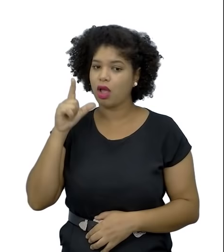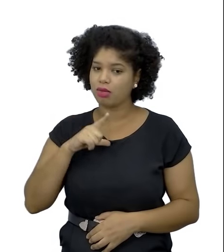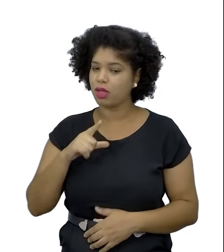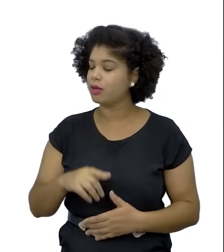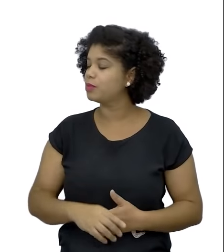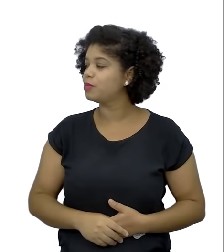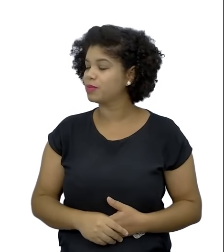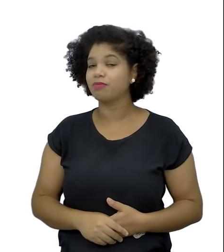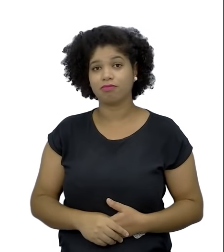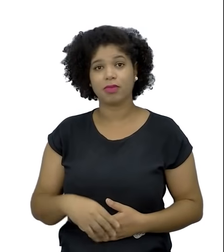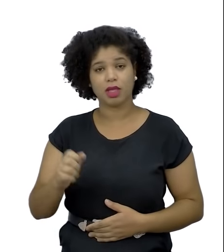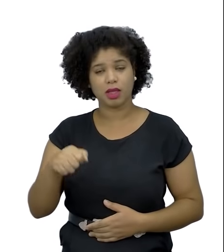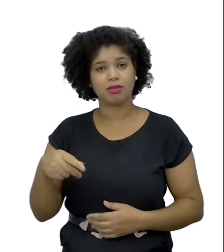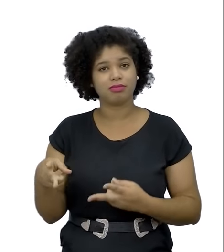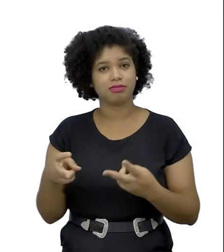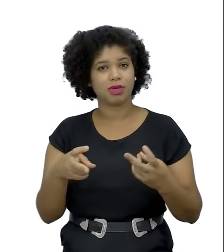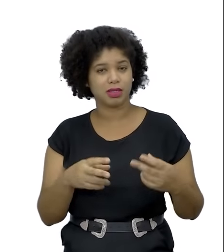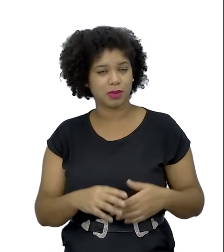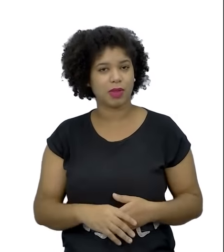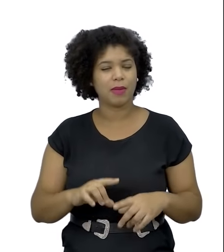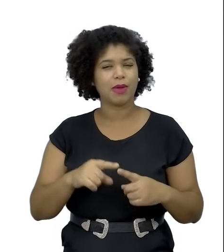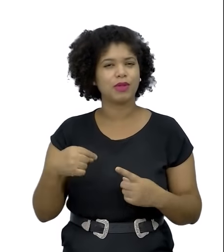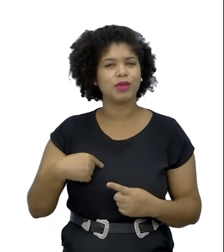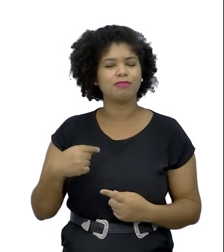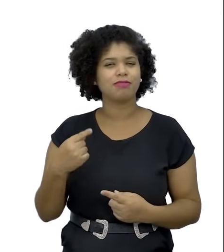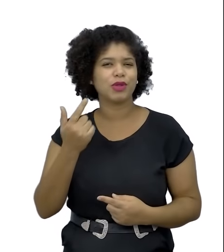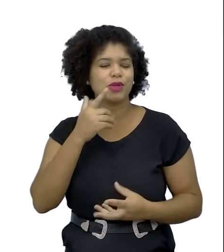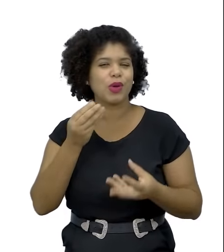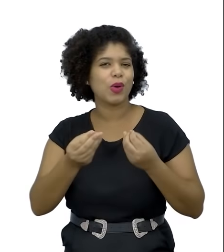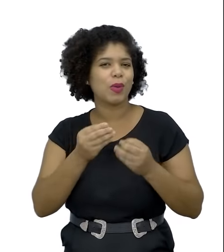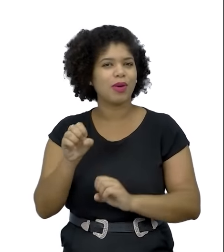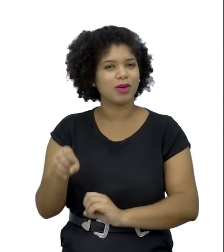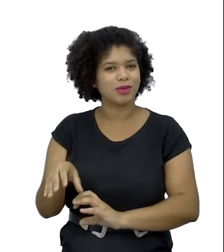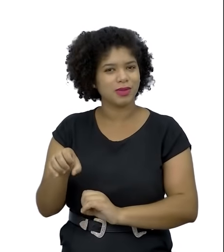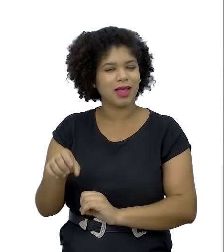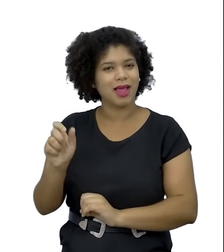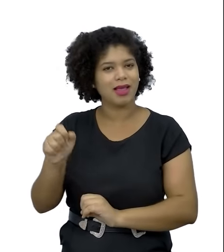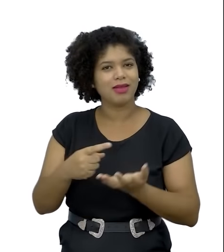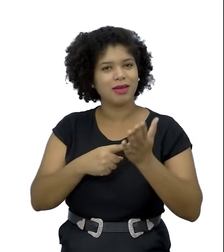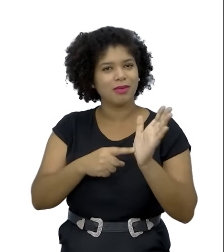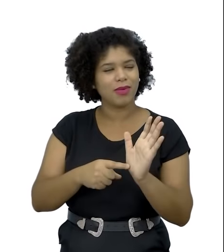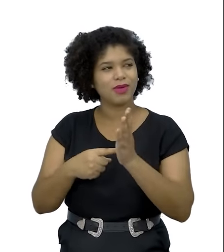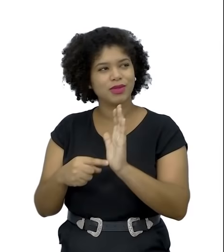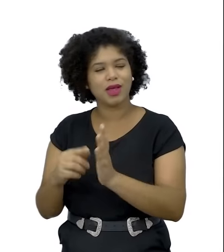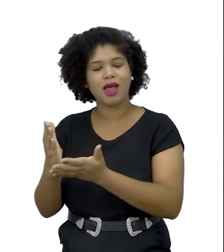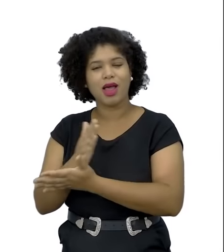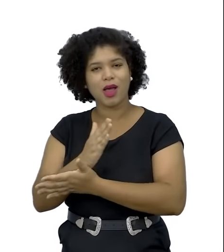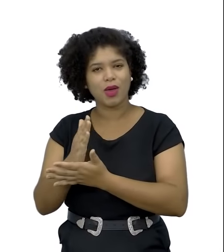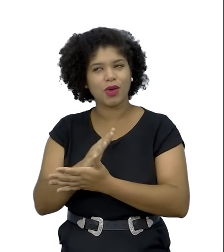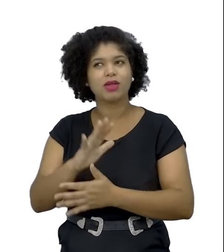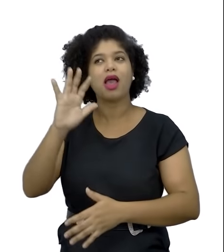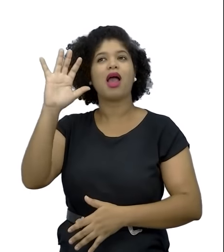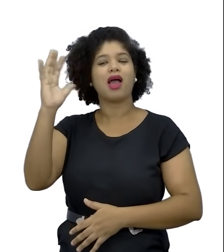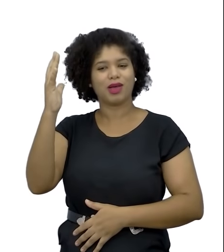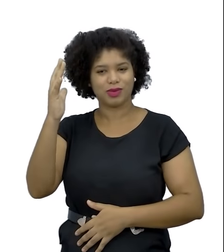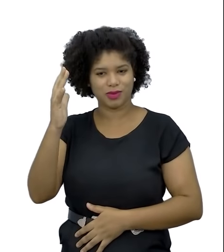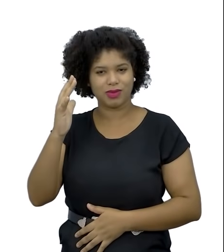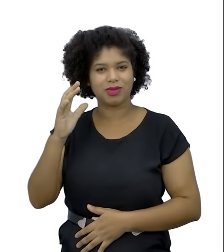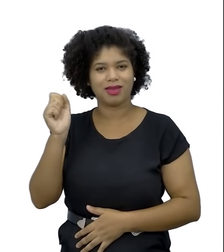um ganho. Para ilustrar isso, apresentaremos algumas situações, problemas,